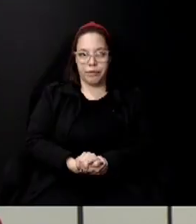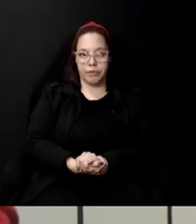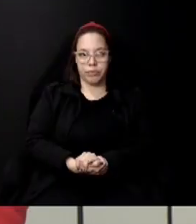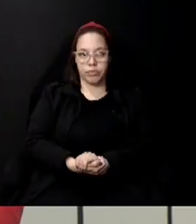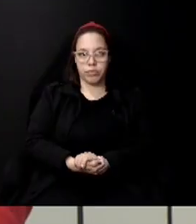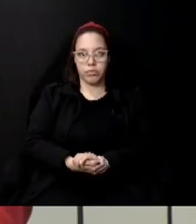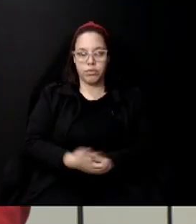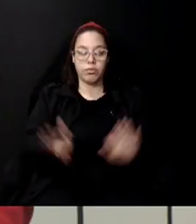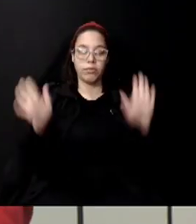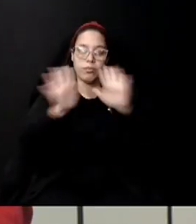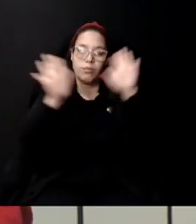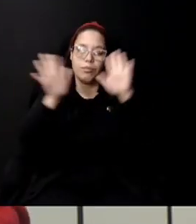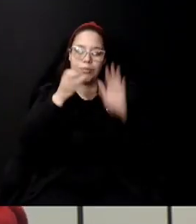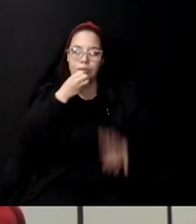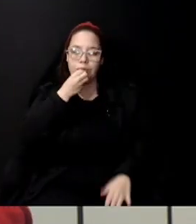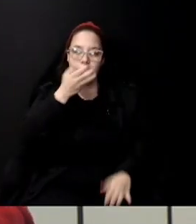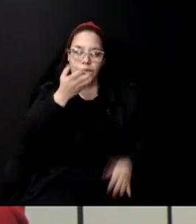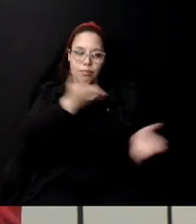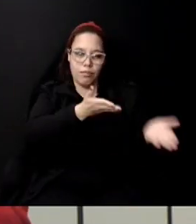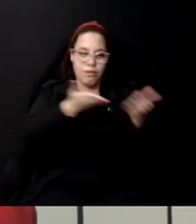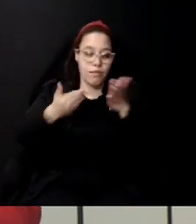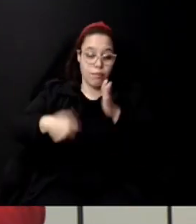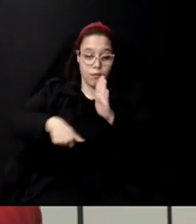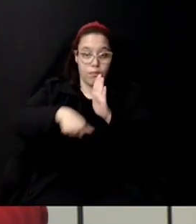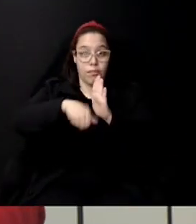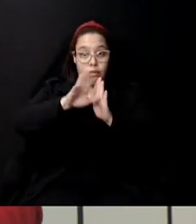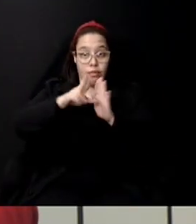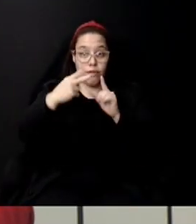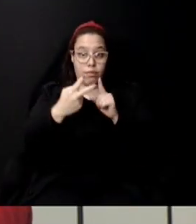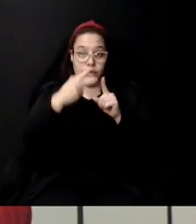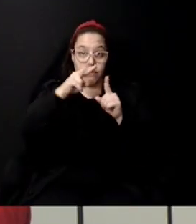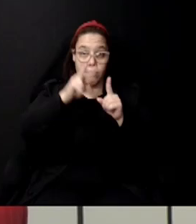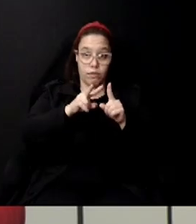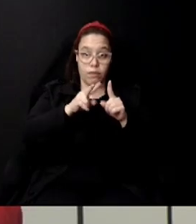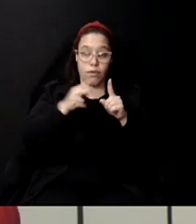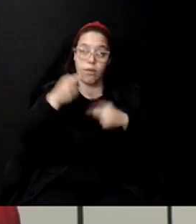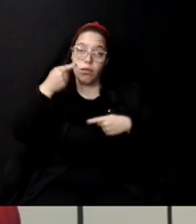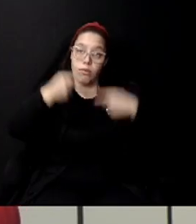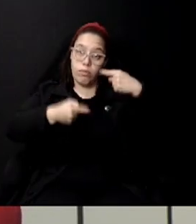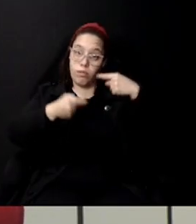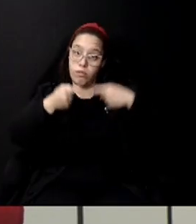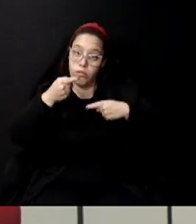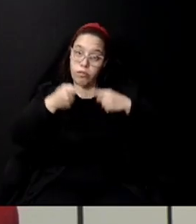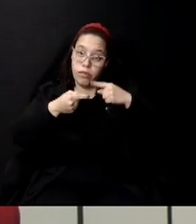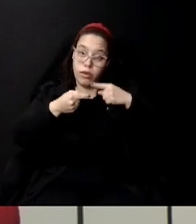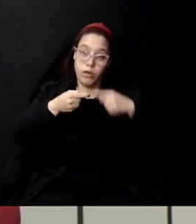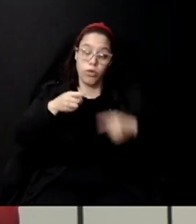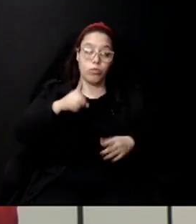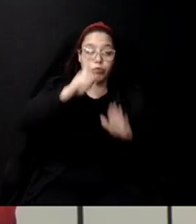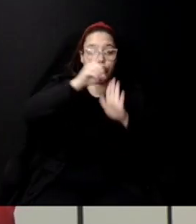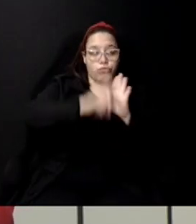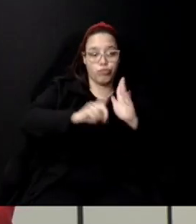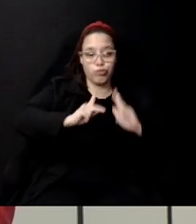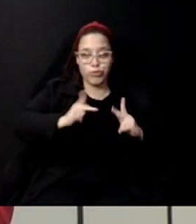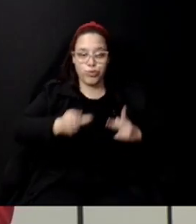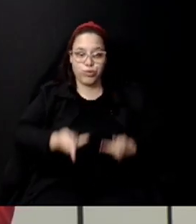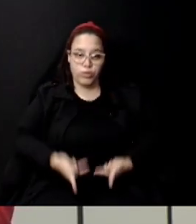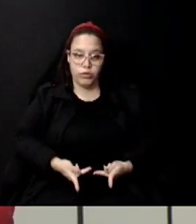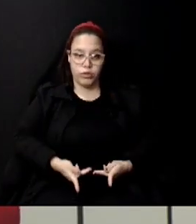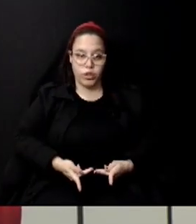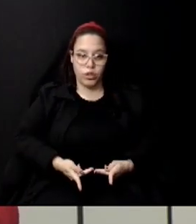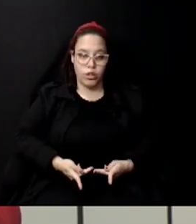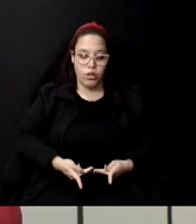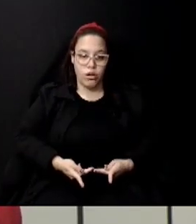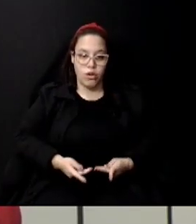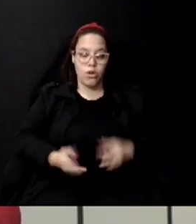Olá, muito bem-vindo a mais um Ponto de Vista. Nós estamos falando sobre direitos humanos, direito internacional